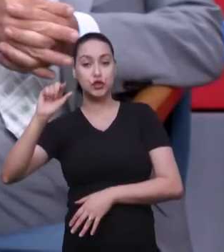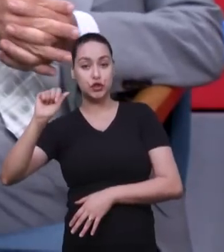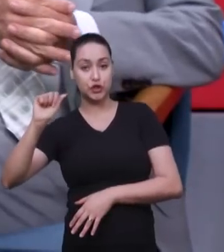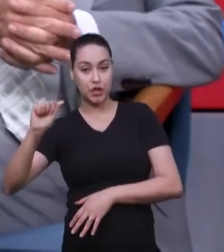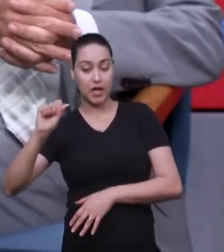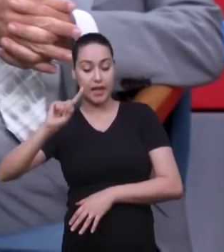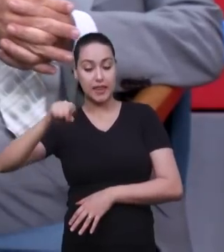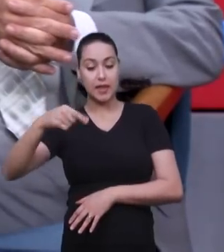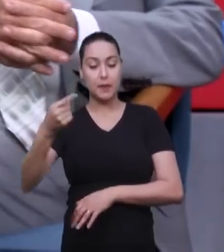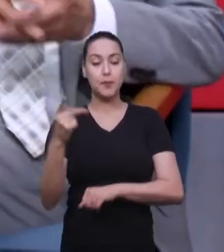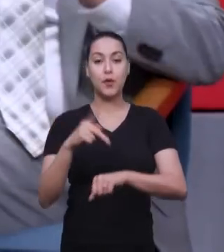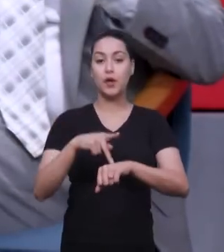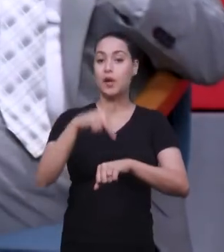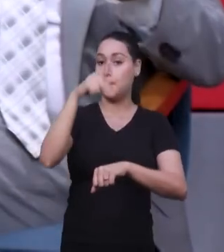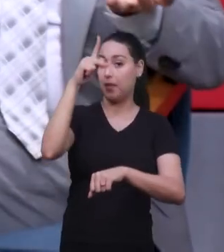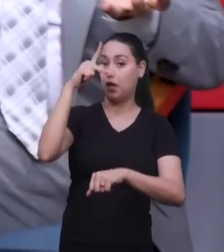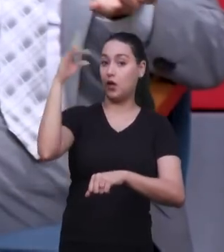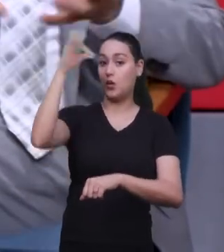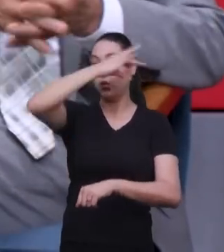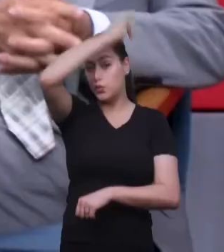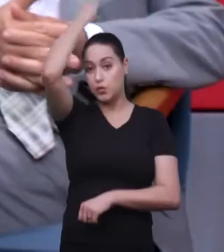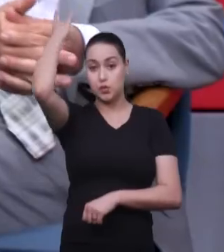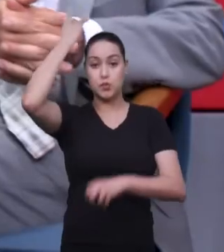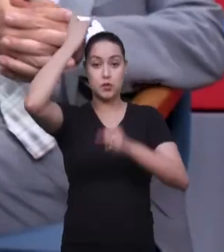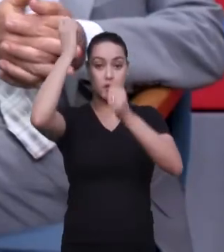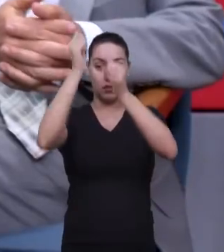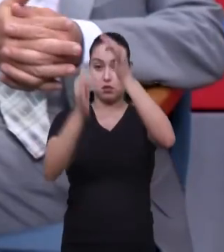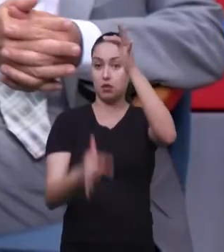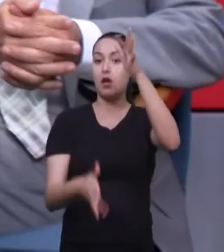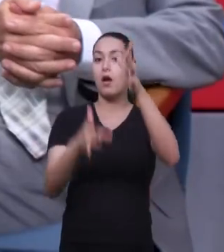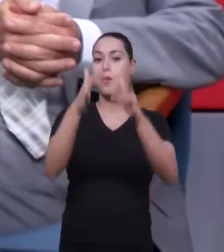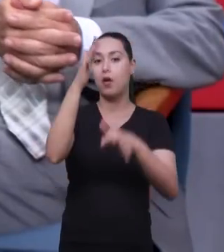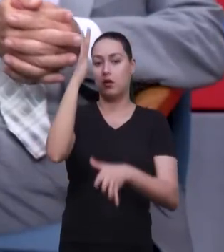da Páscoa, que vem o Espírito Santo que é